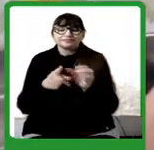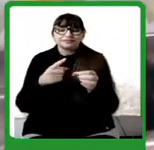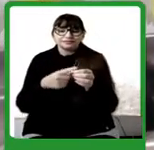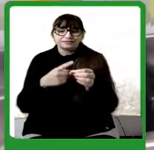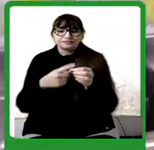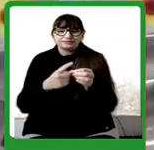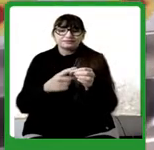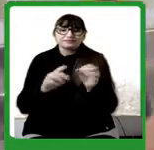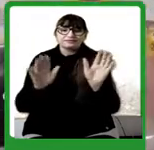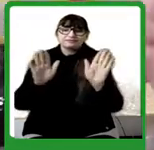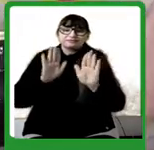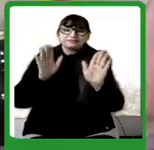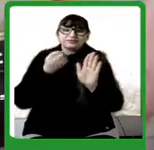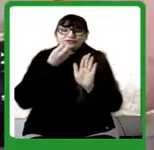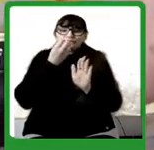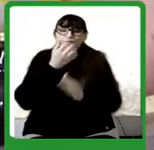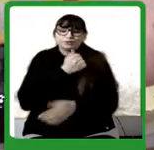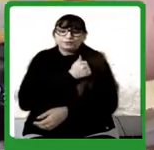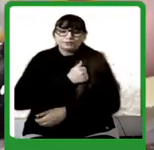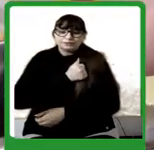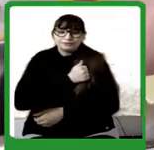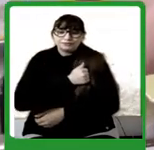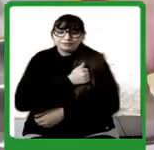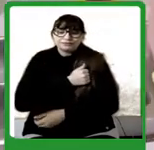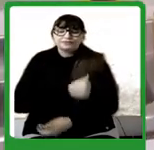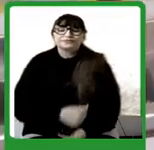Que saudade de pegar umas mantinhas.